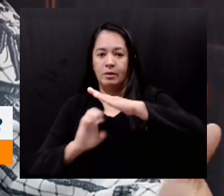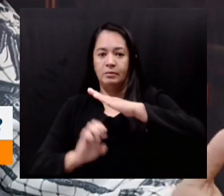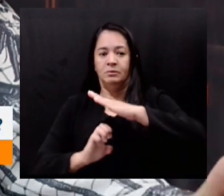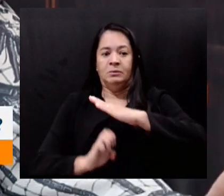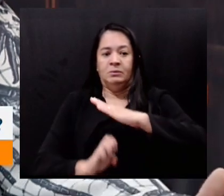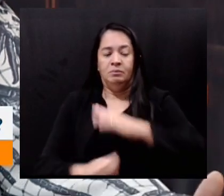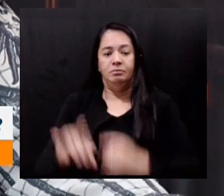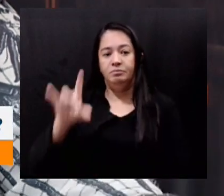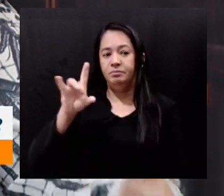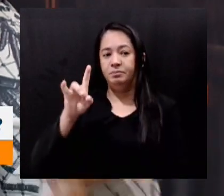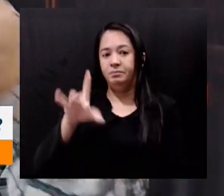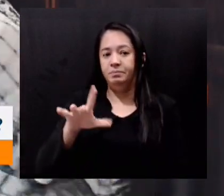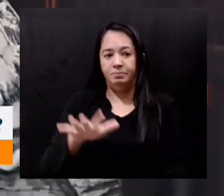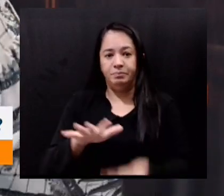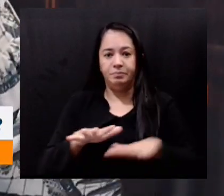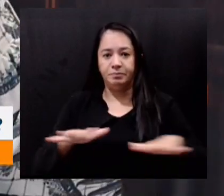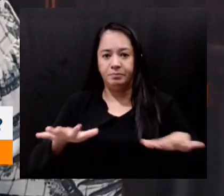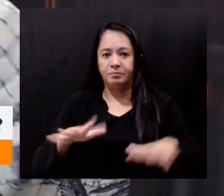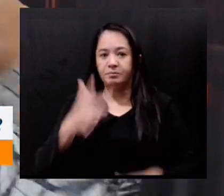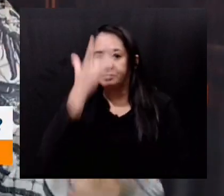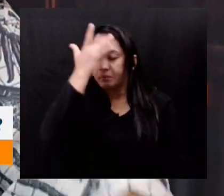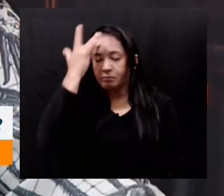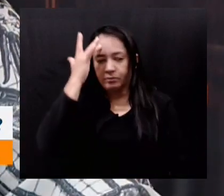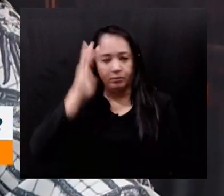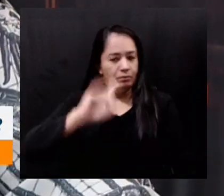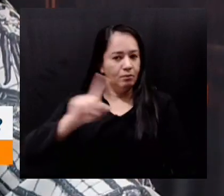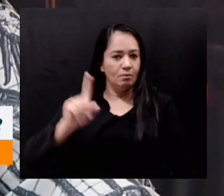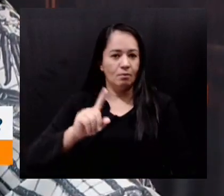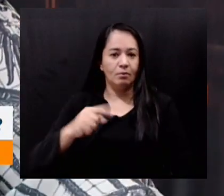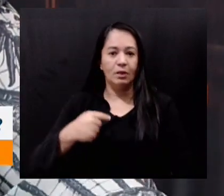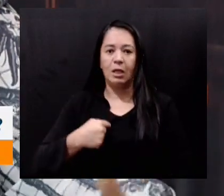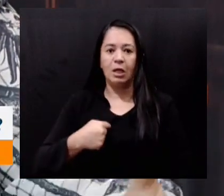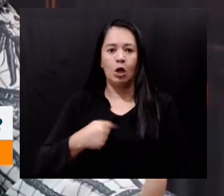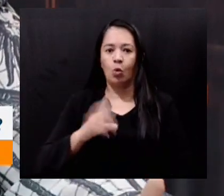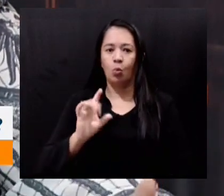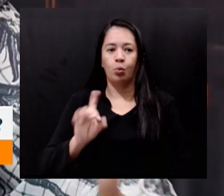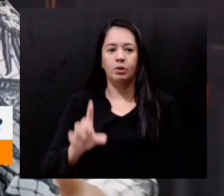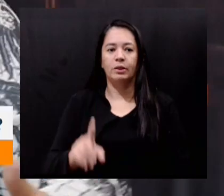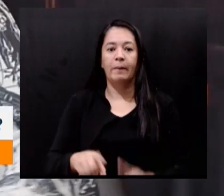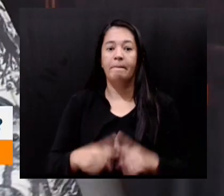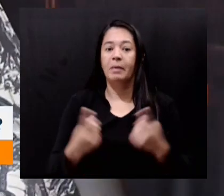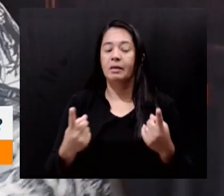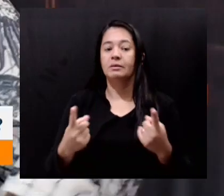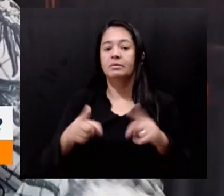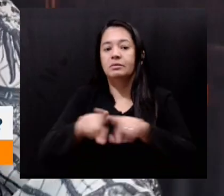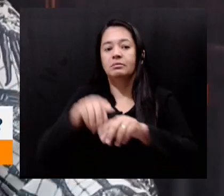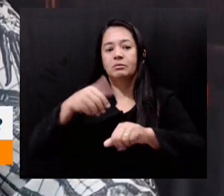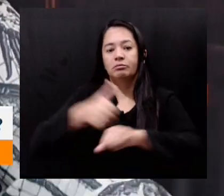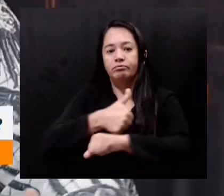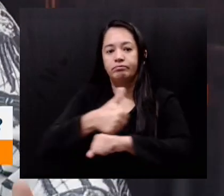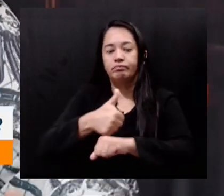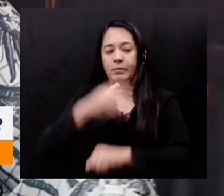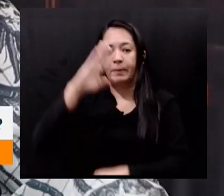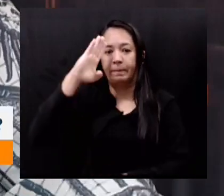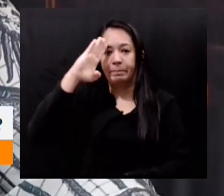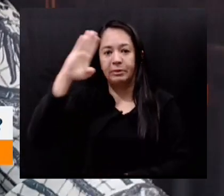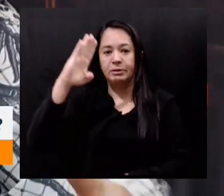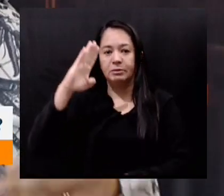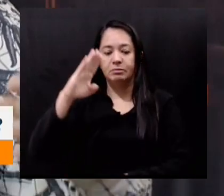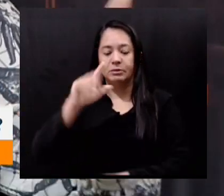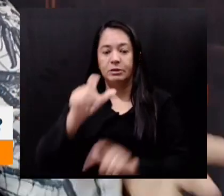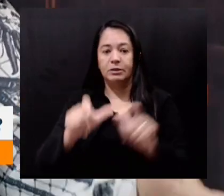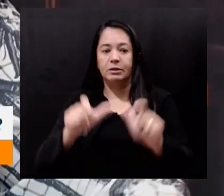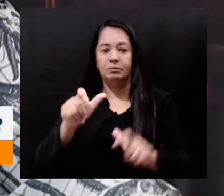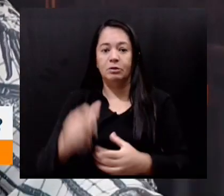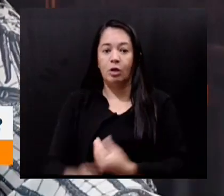da pessoa física, eu como pessoa, mas como carreira, e principalmente para as pessoas que vivem